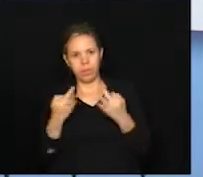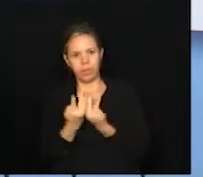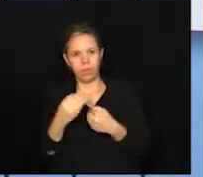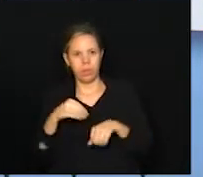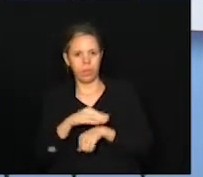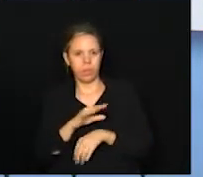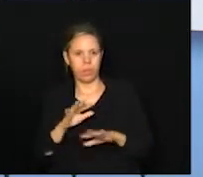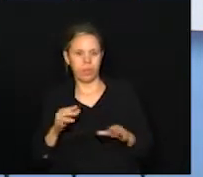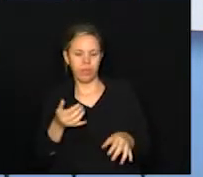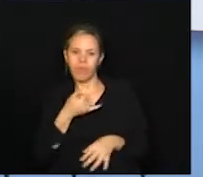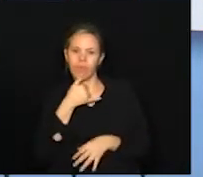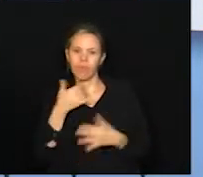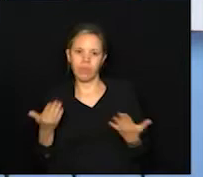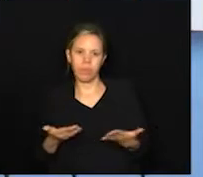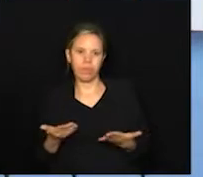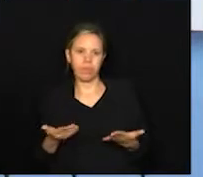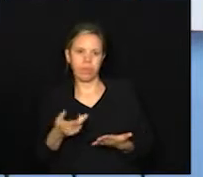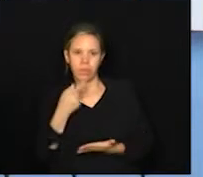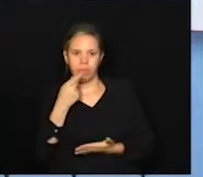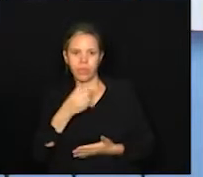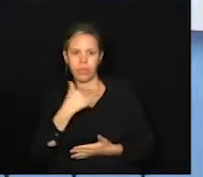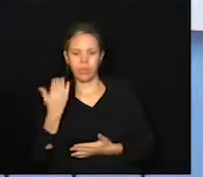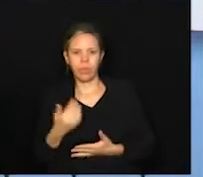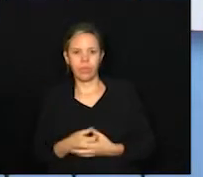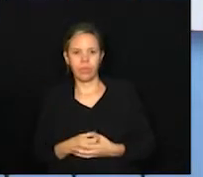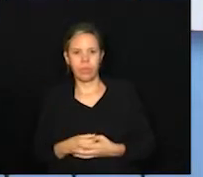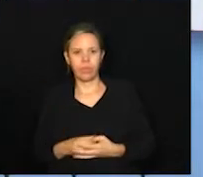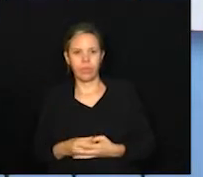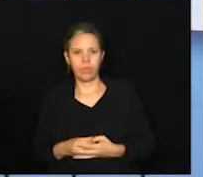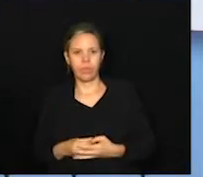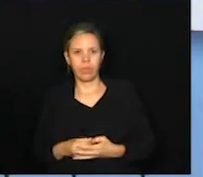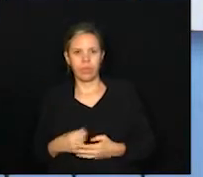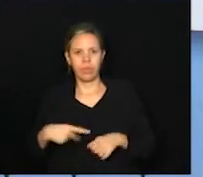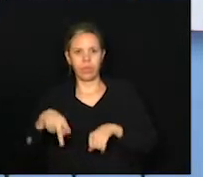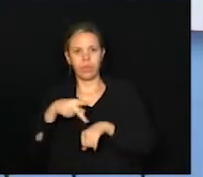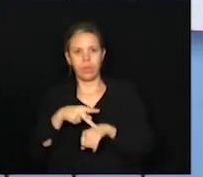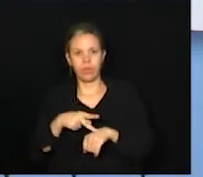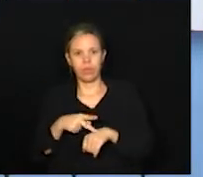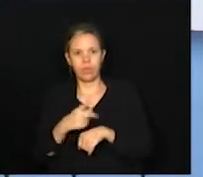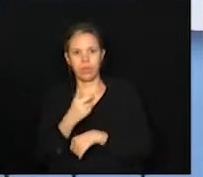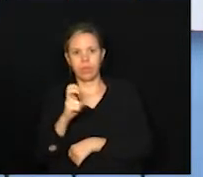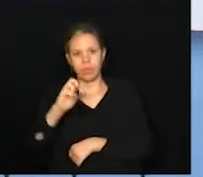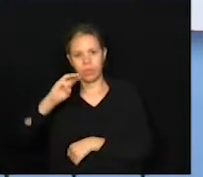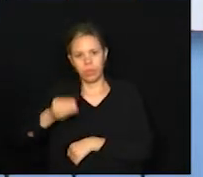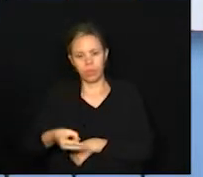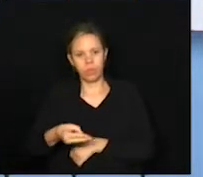passou. E, infelizmente, agora a gente vai falar dos óbitos. Olha só, no nosso país,